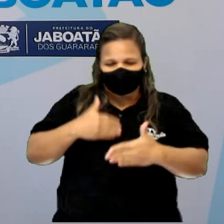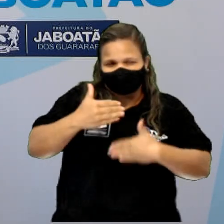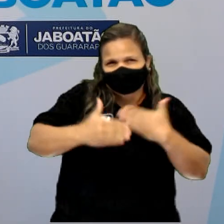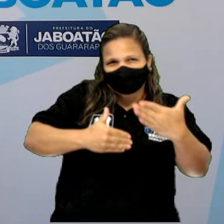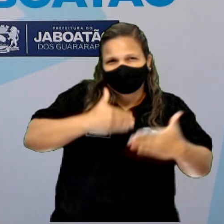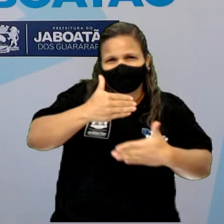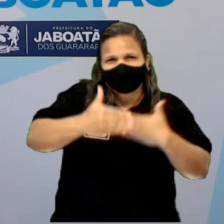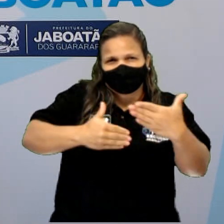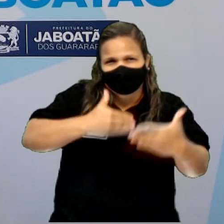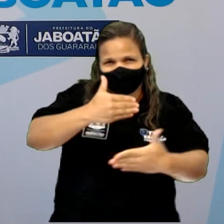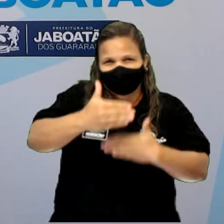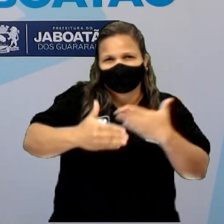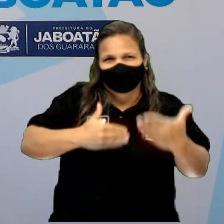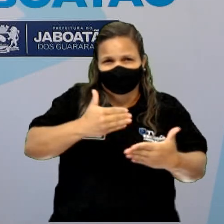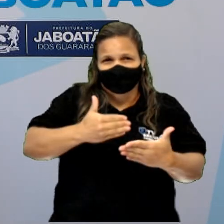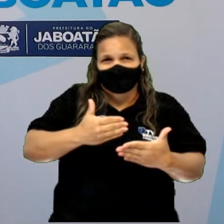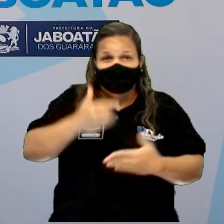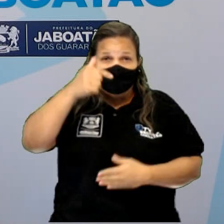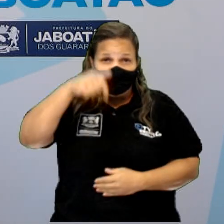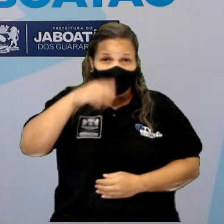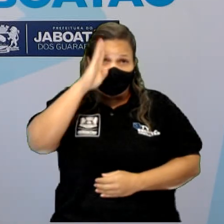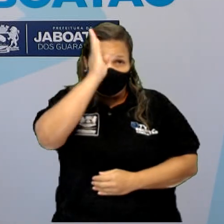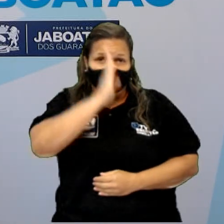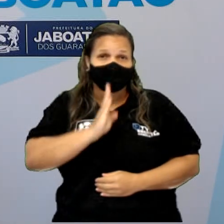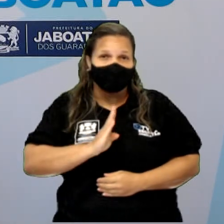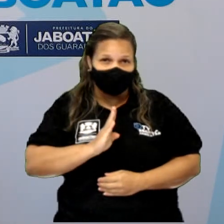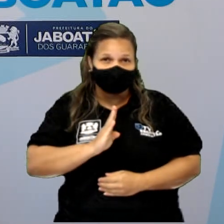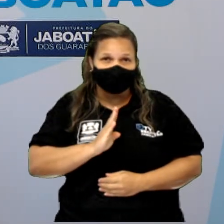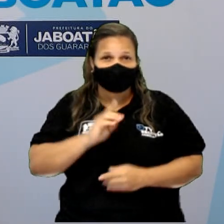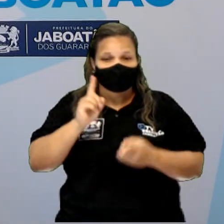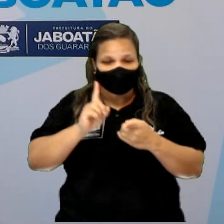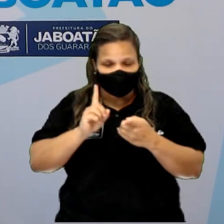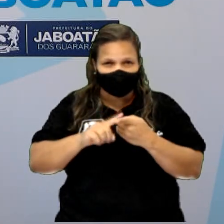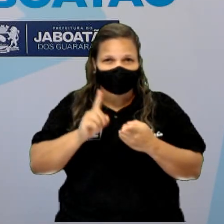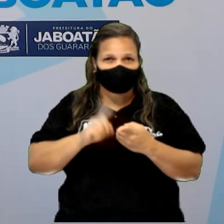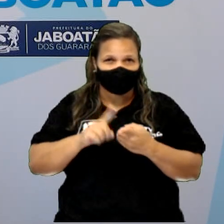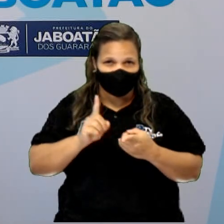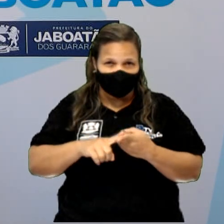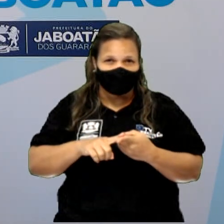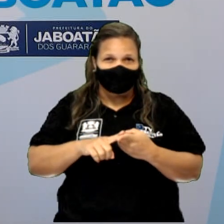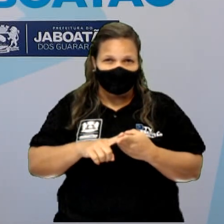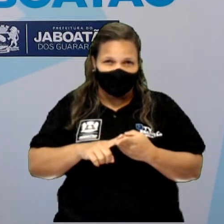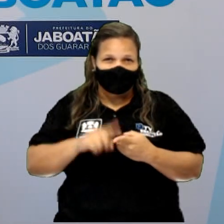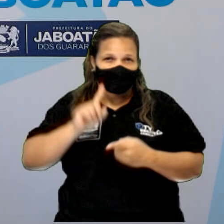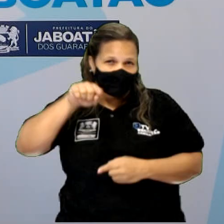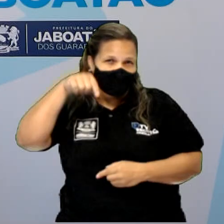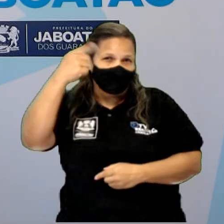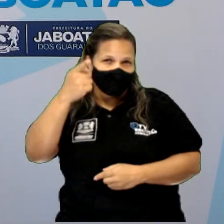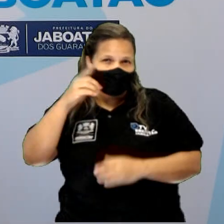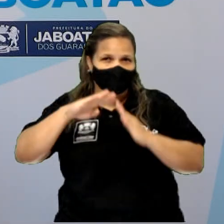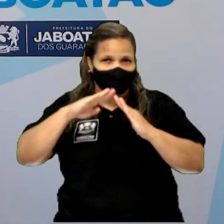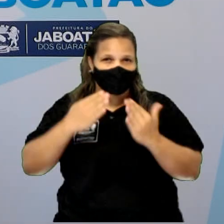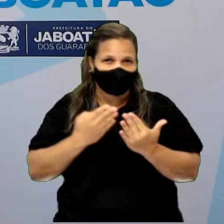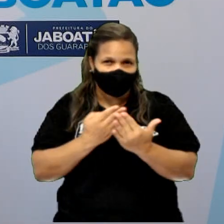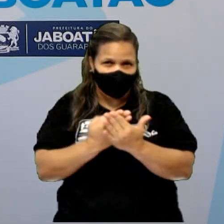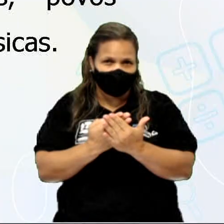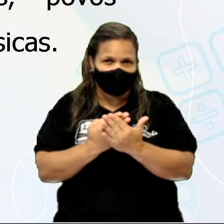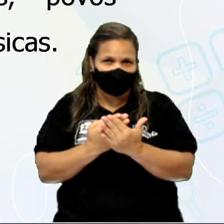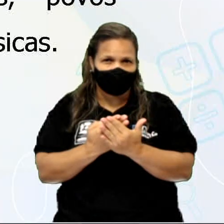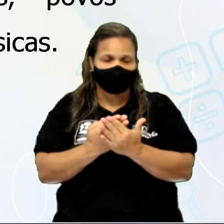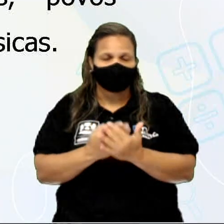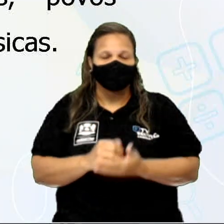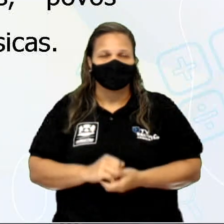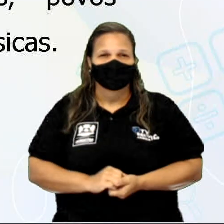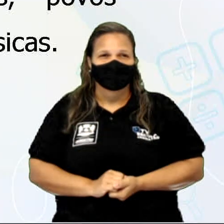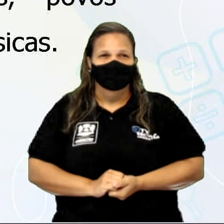do Brasil, os portugueses eles fizeram isso com os nossos nativos. Mas isso é assunto para outra aula, que a gente vai ver depois.